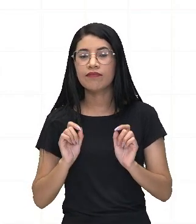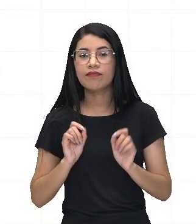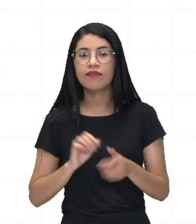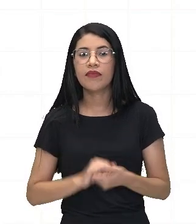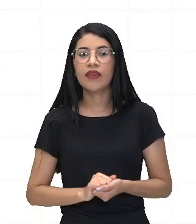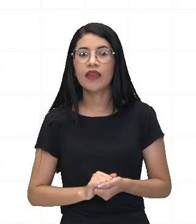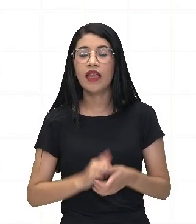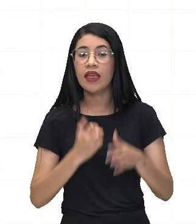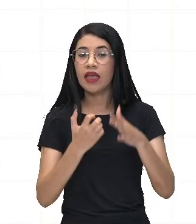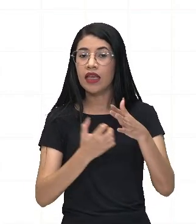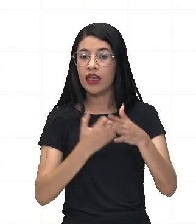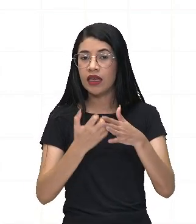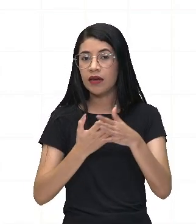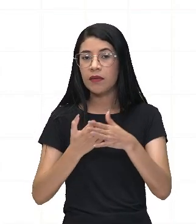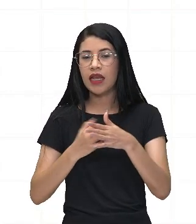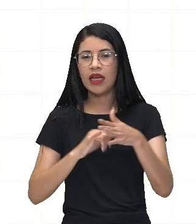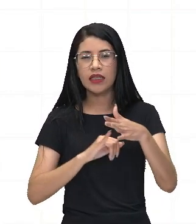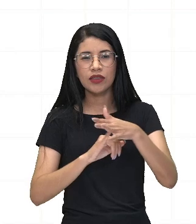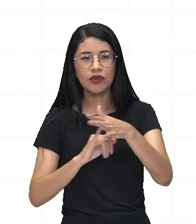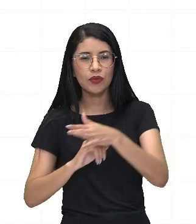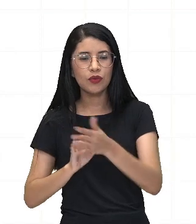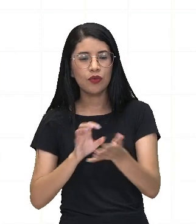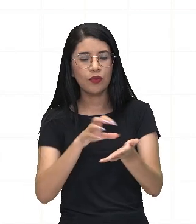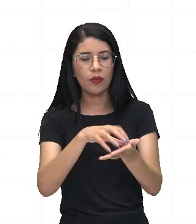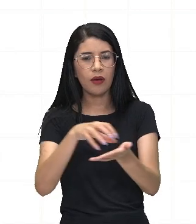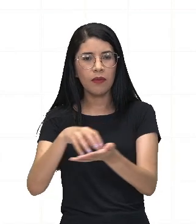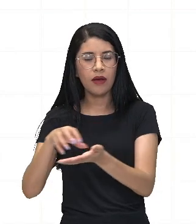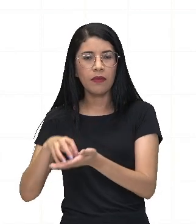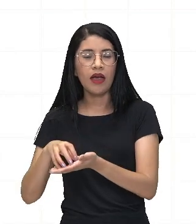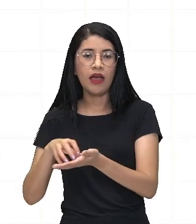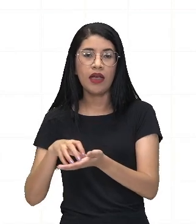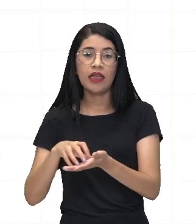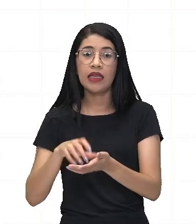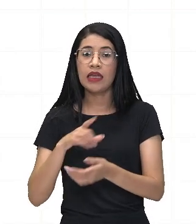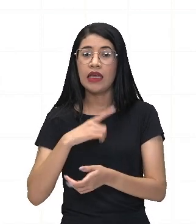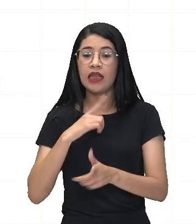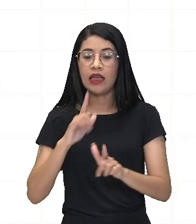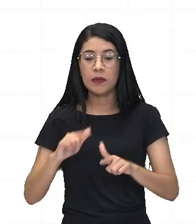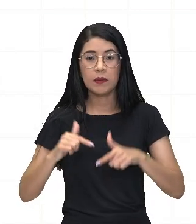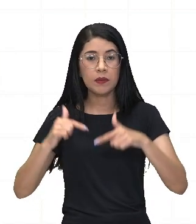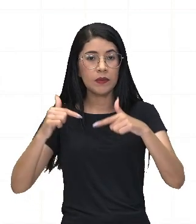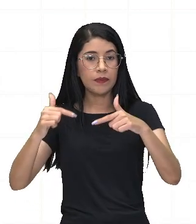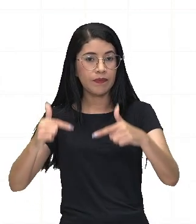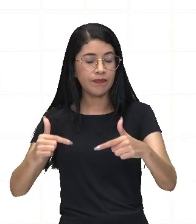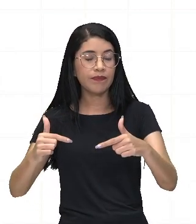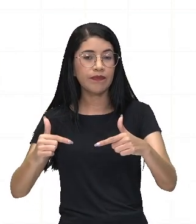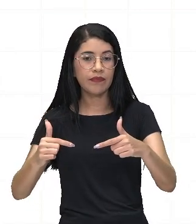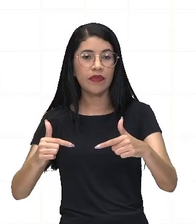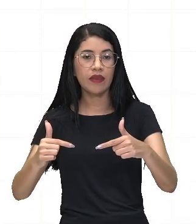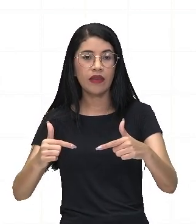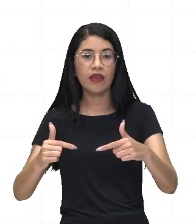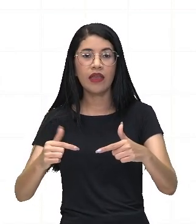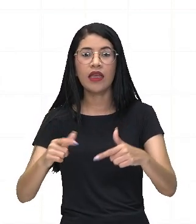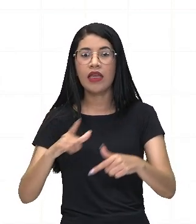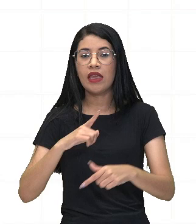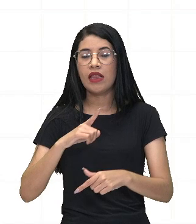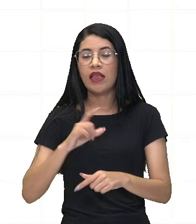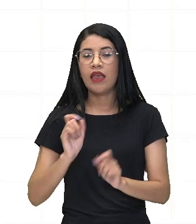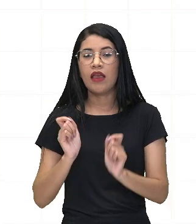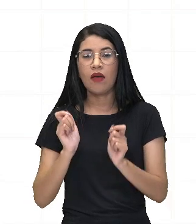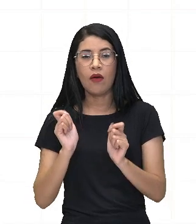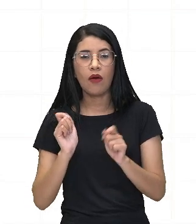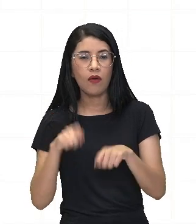As empresas, as instituições que adotam esse certificado, né, que tem esse certificado em